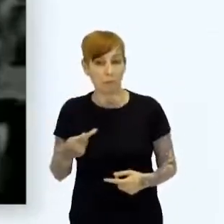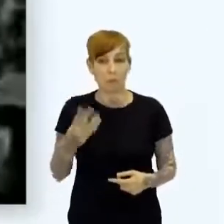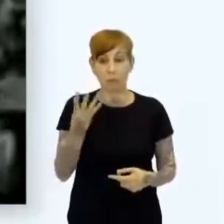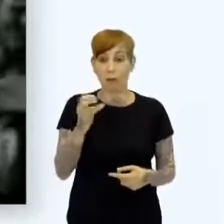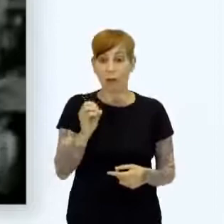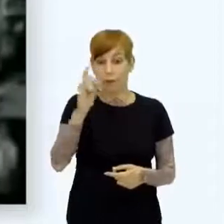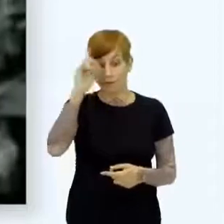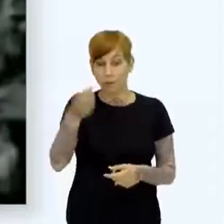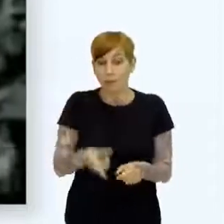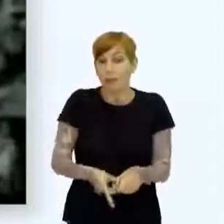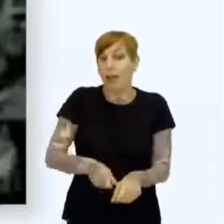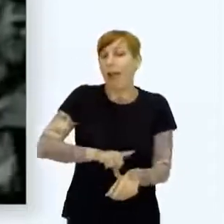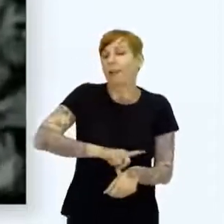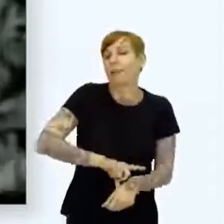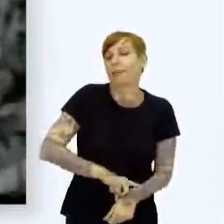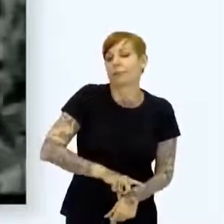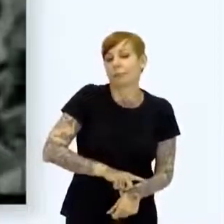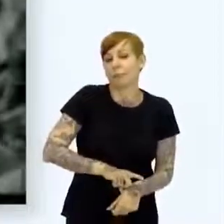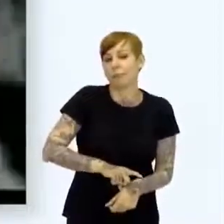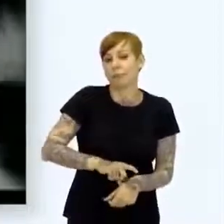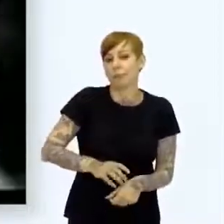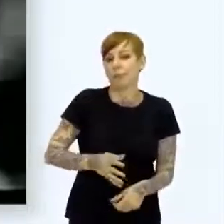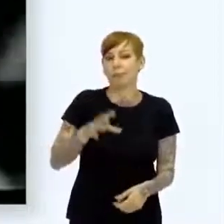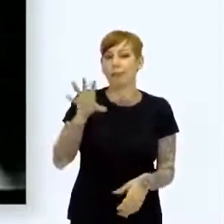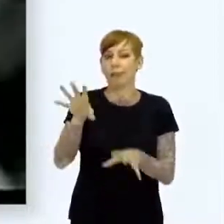Semana Santa de 64.